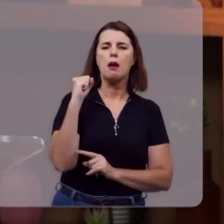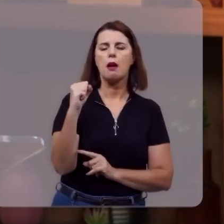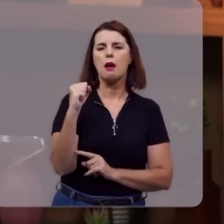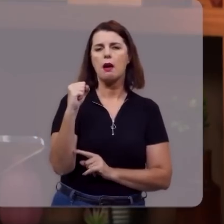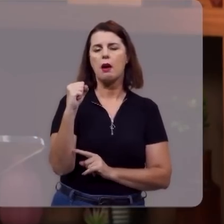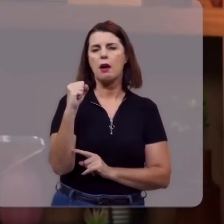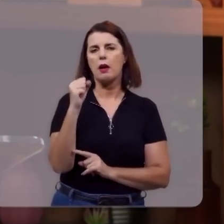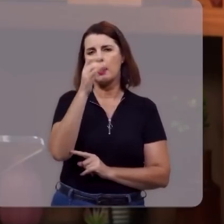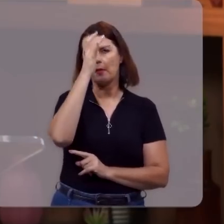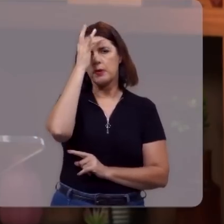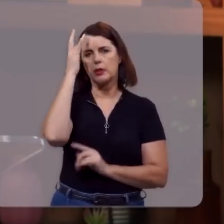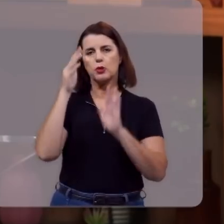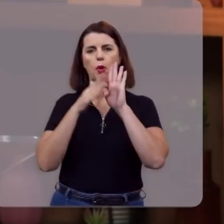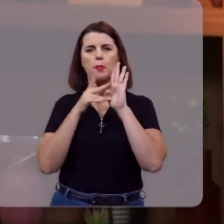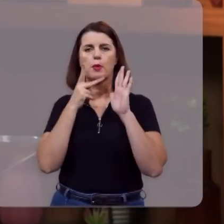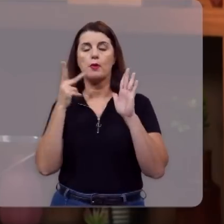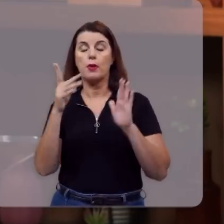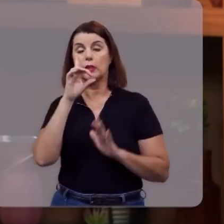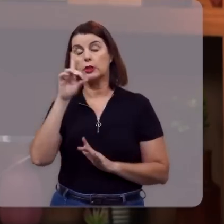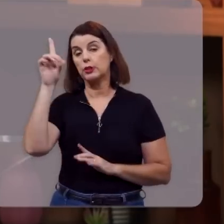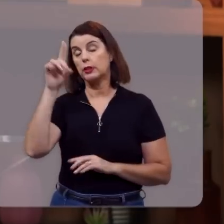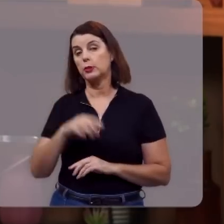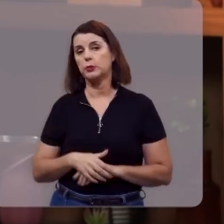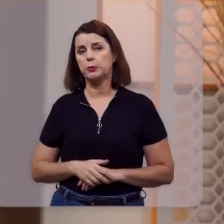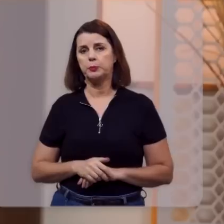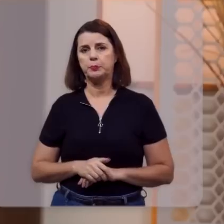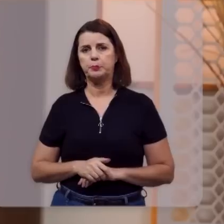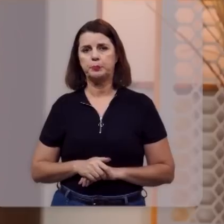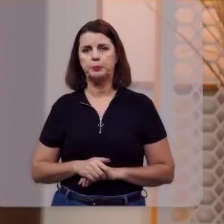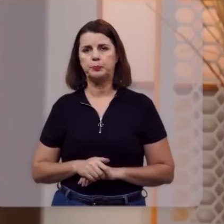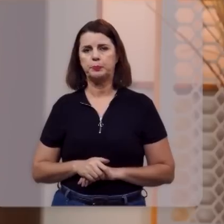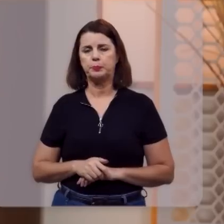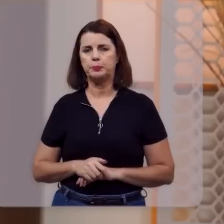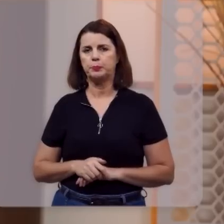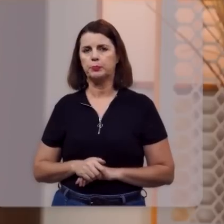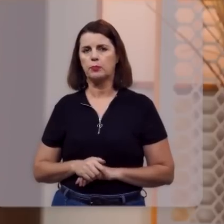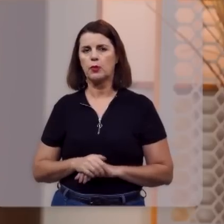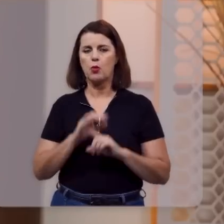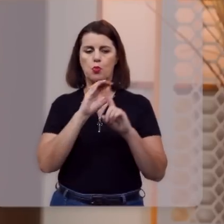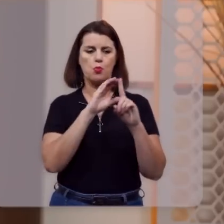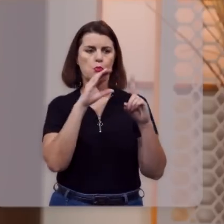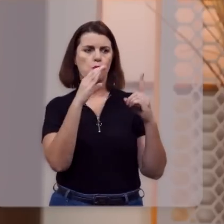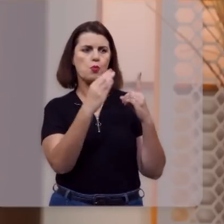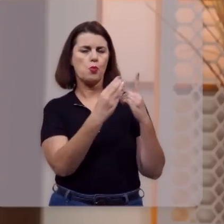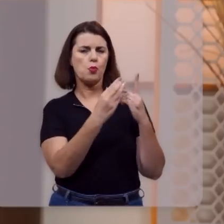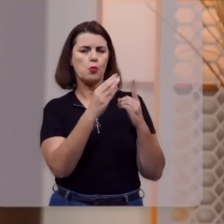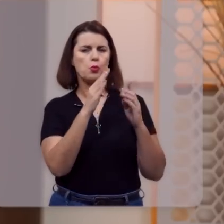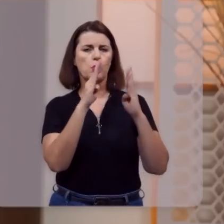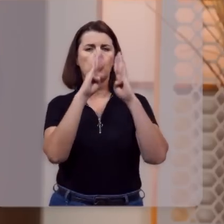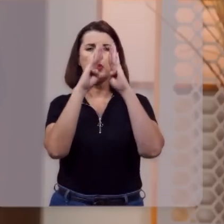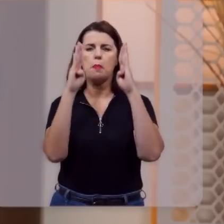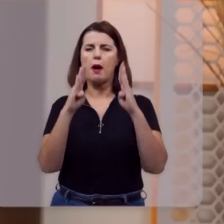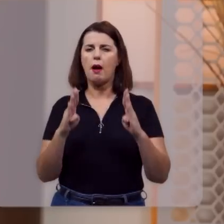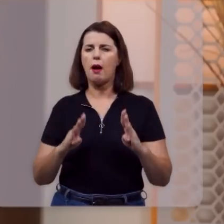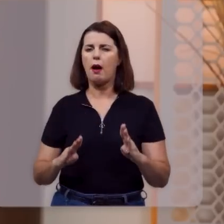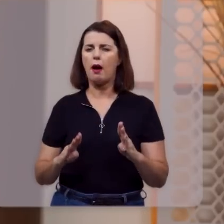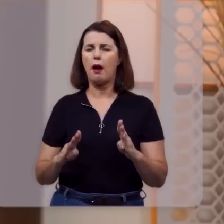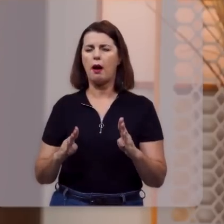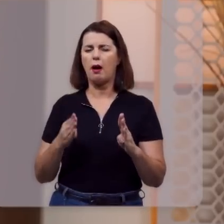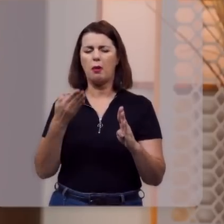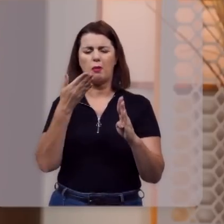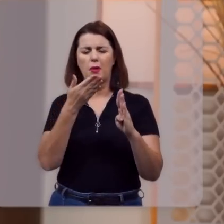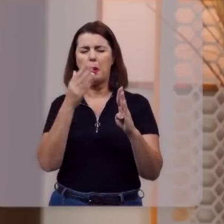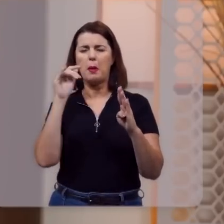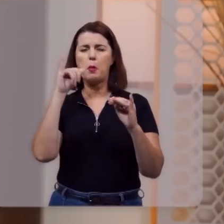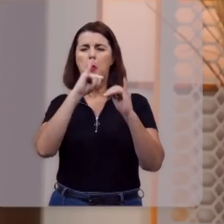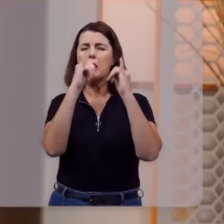e matança aos profetas de Deus. O culto a Baal, um ídolo